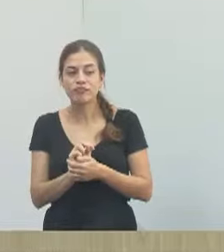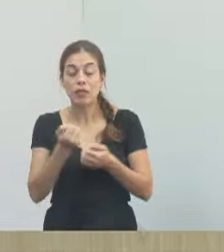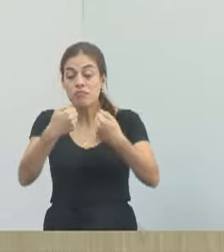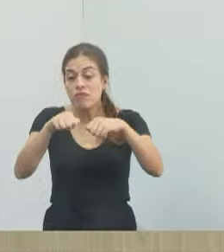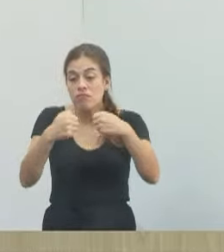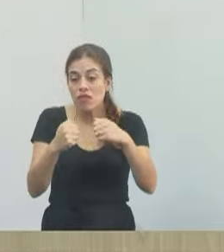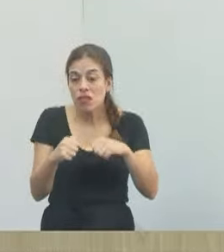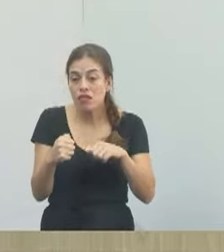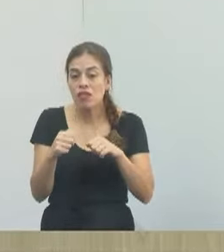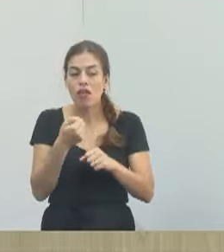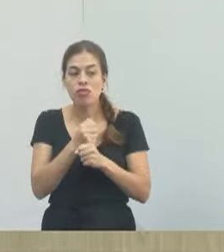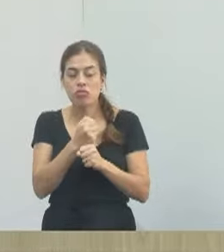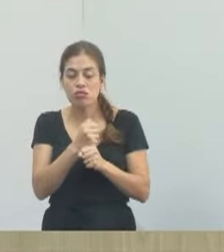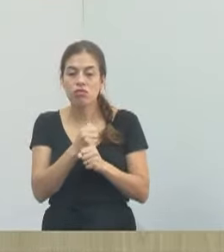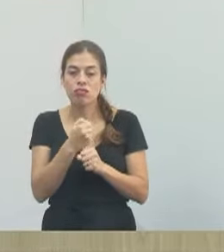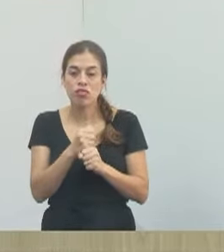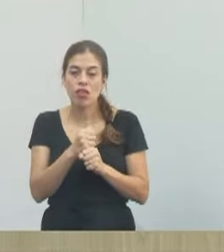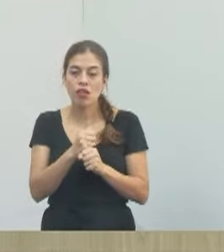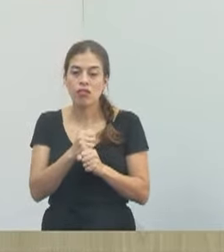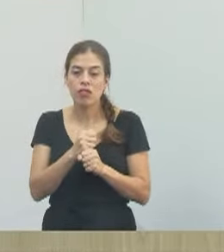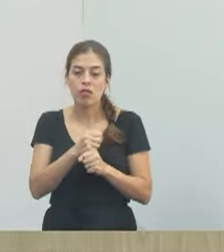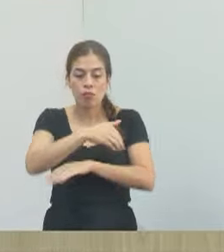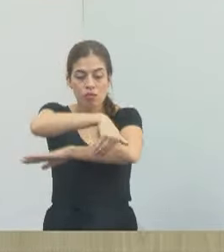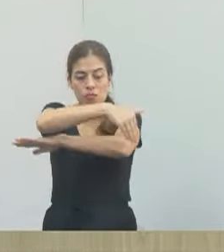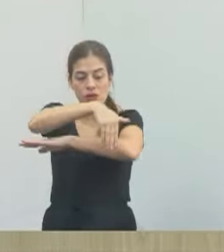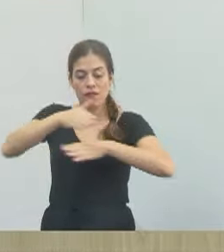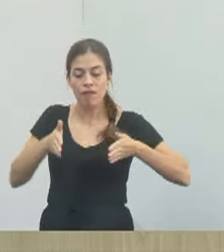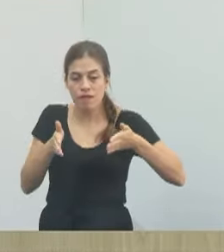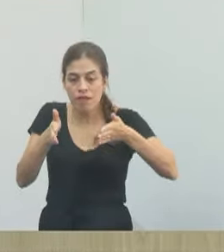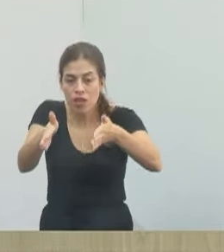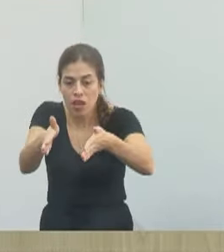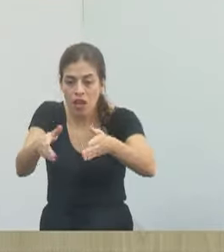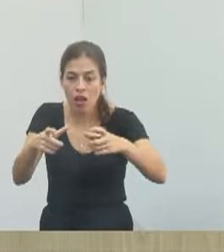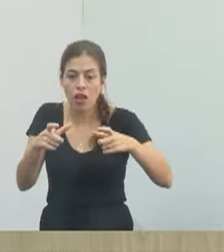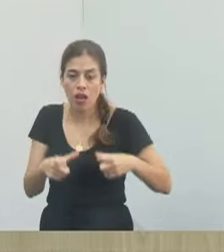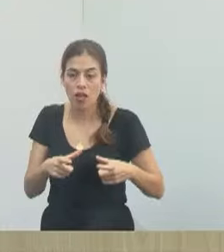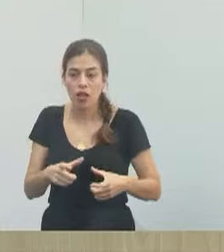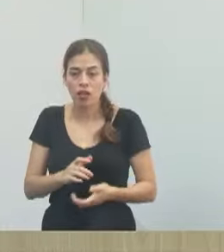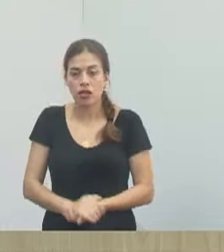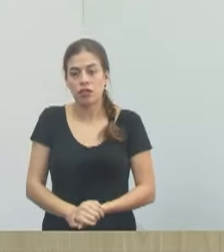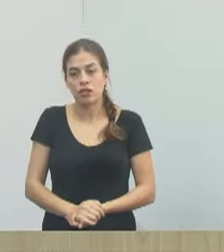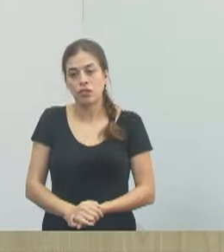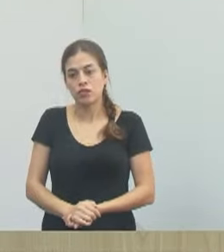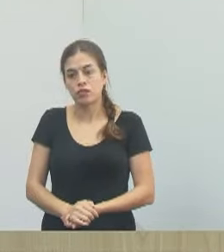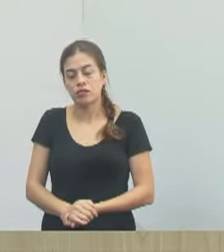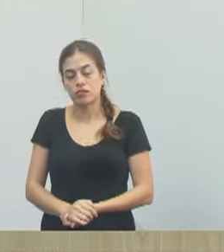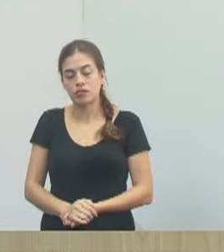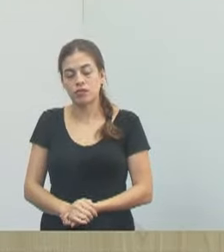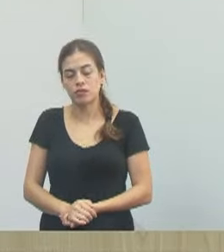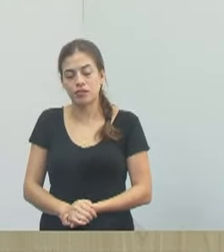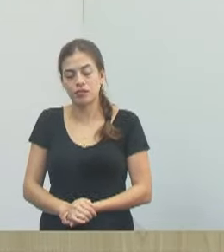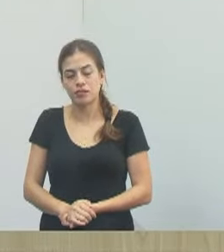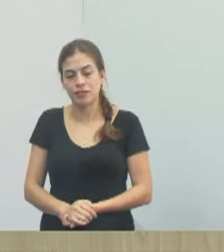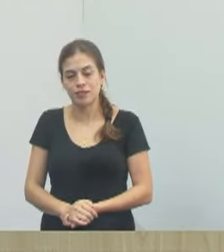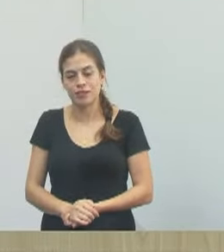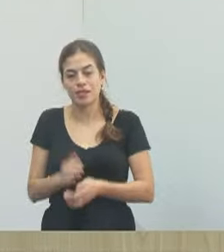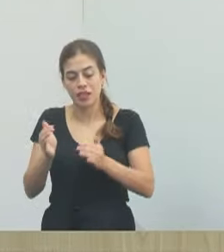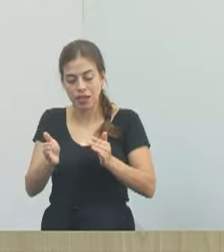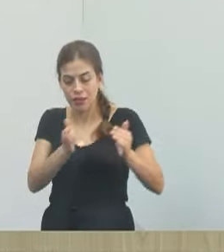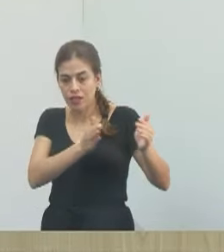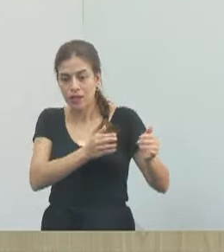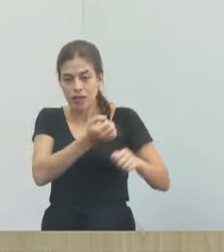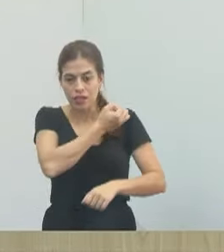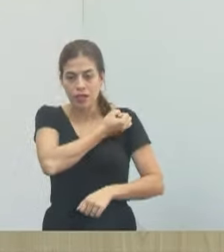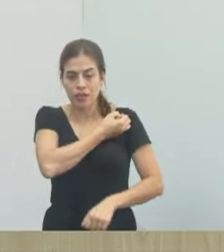necessidade de construção de bo Viela na área situada a ao lado